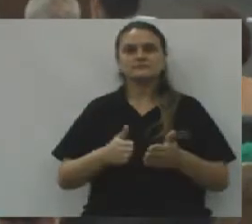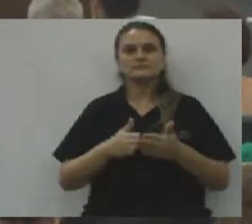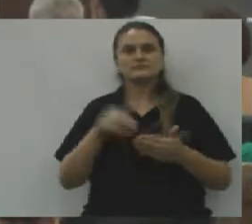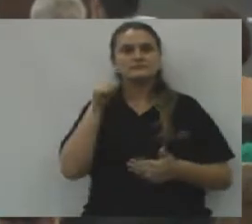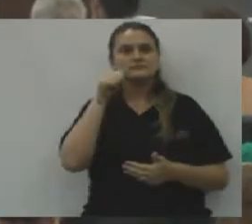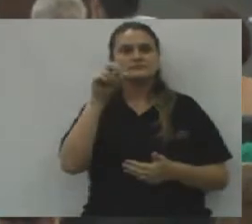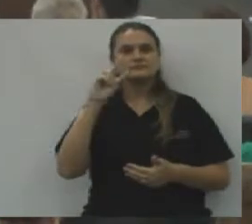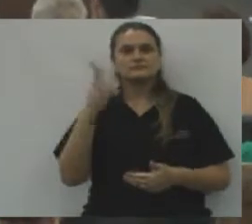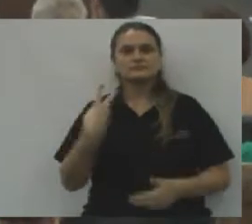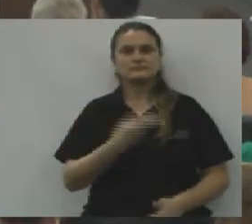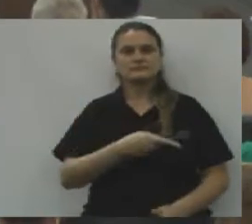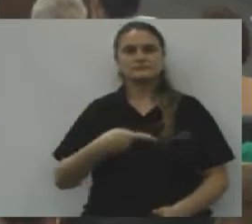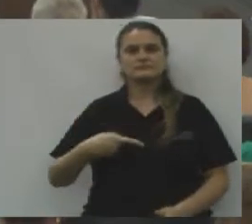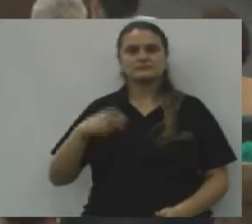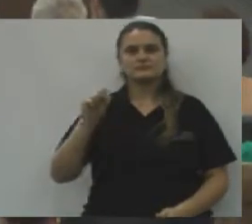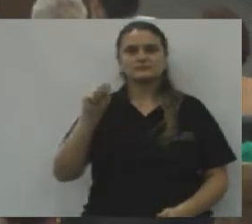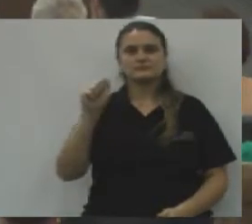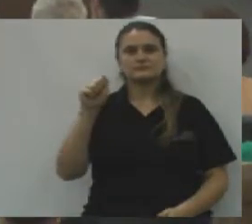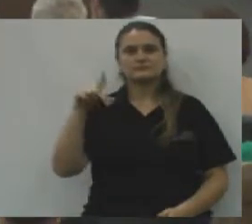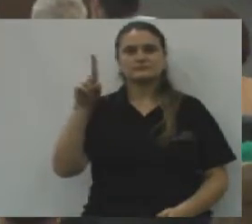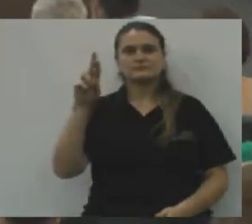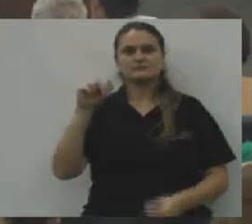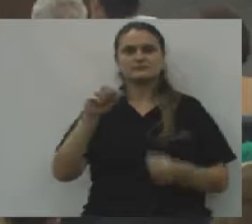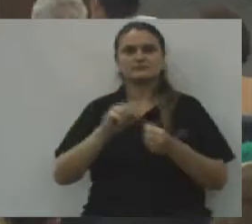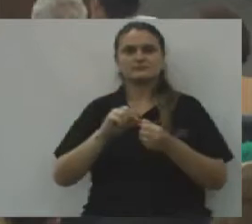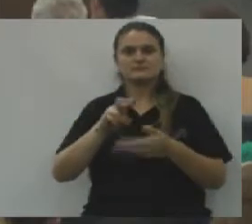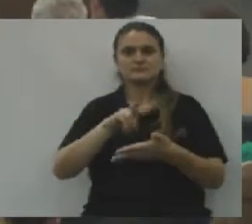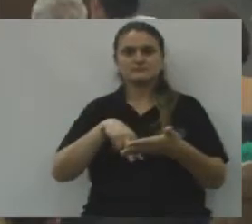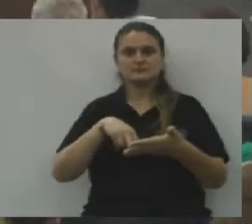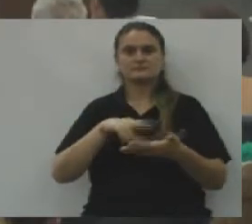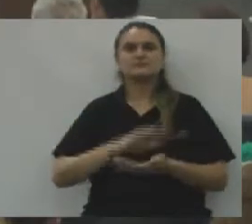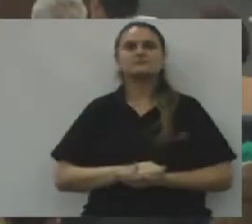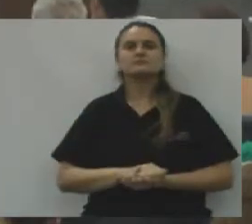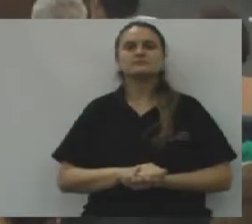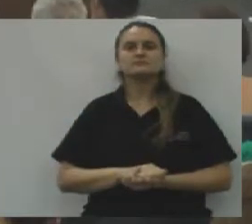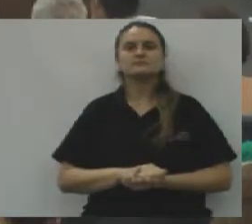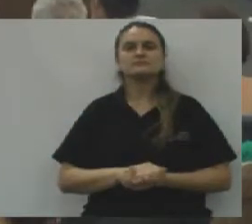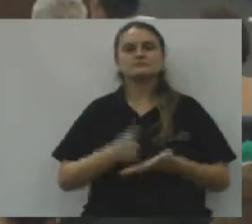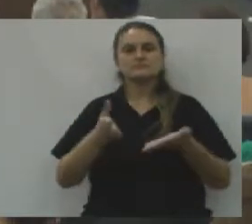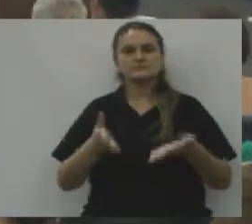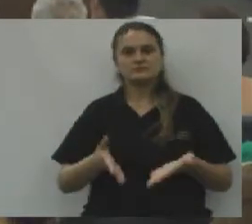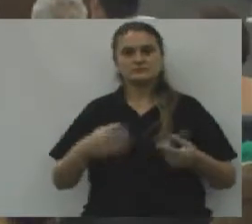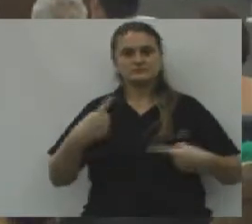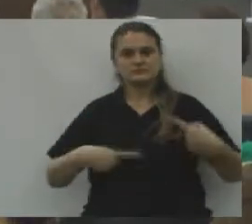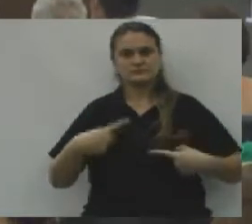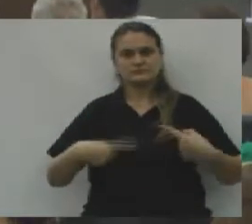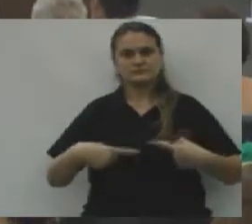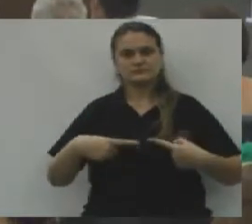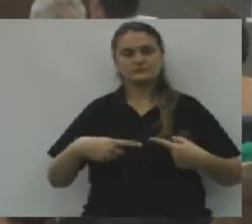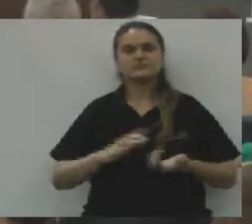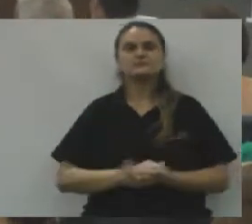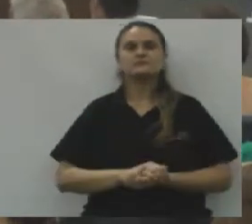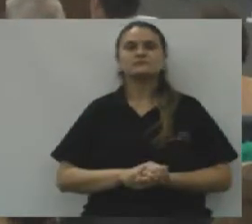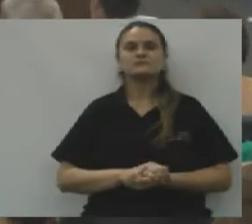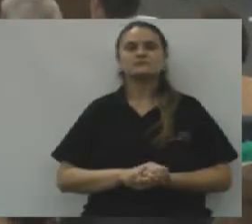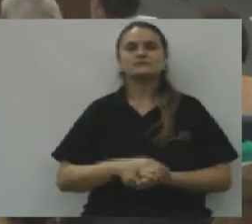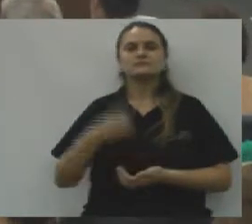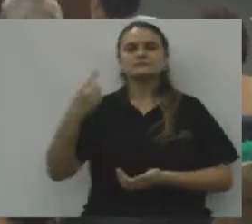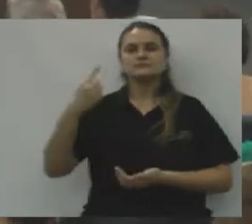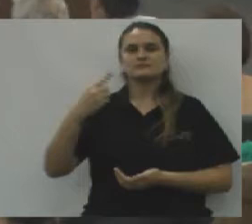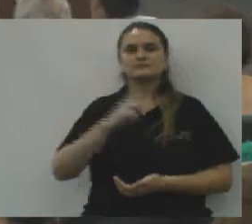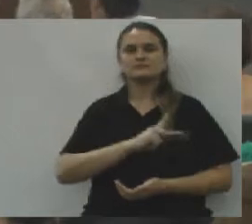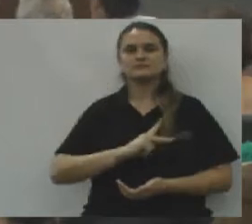vereadora pastora Sandra para que faça a leitura da matéria constante. Matéria da ordem do dia. Pela ordem,